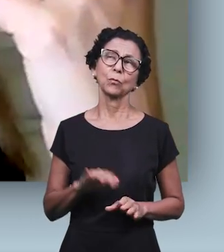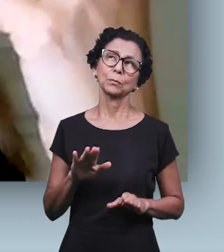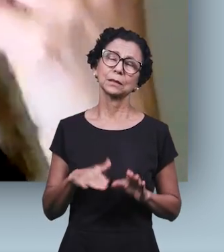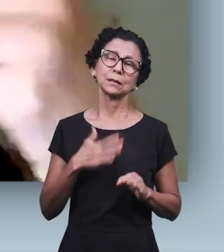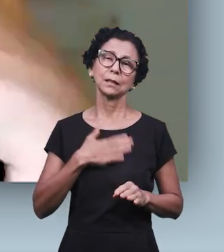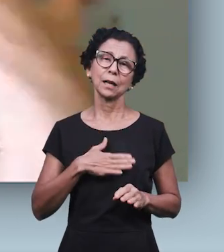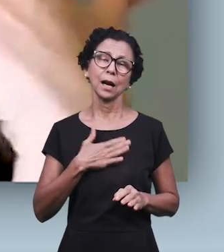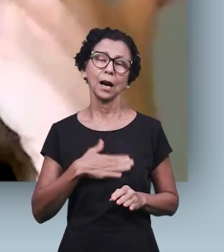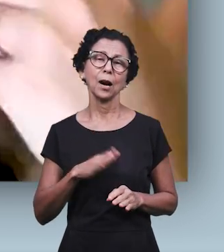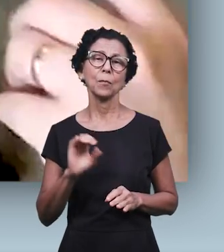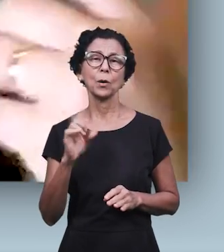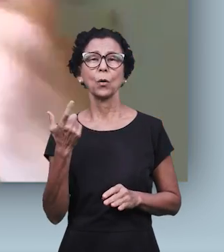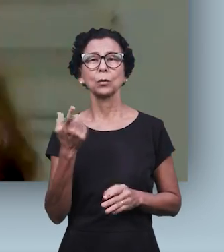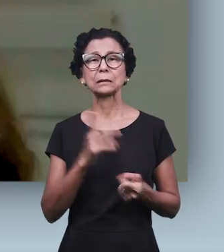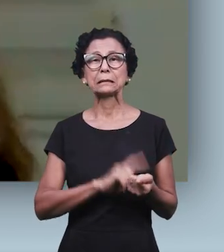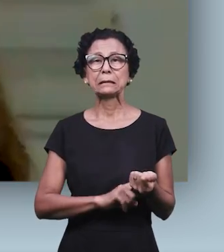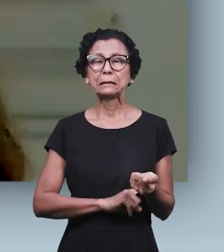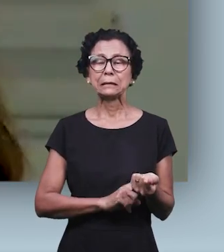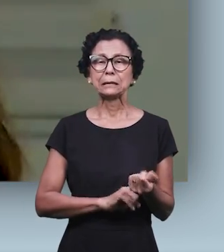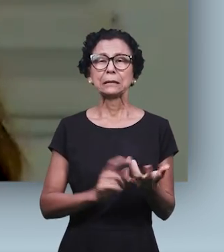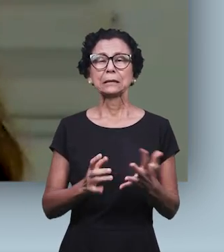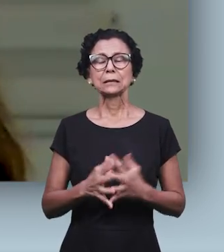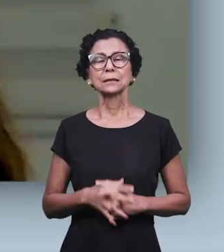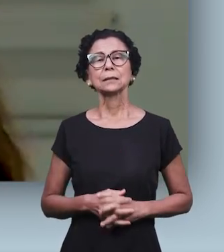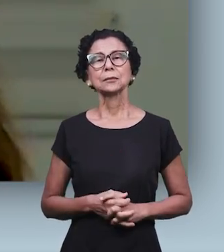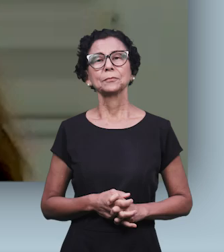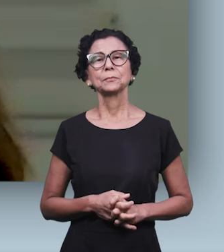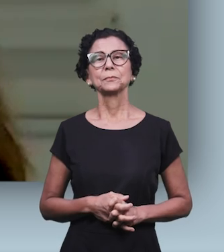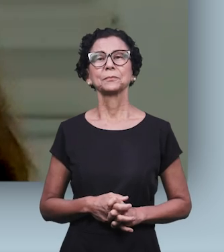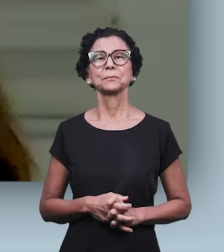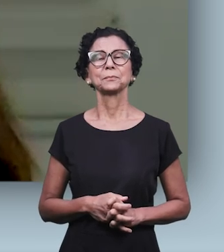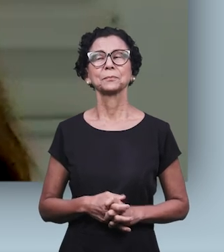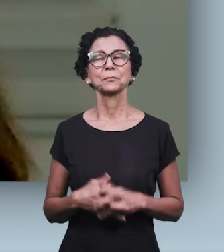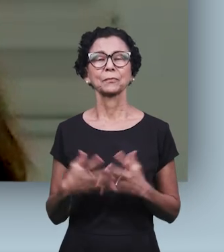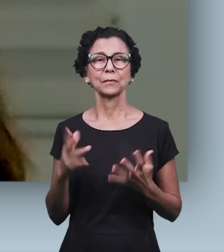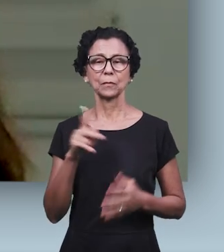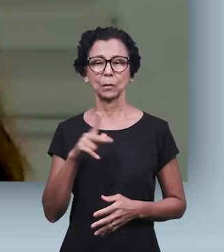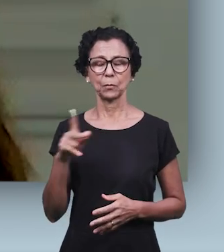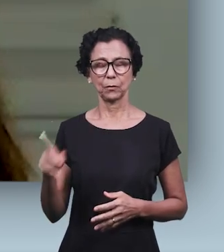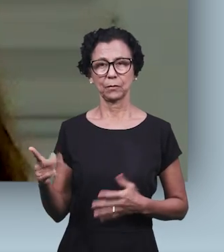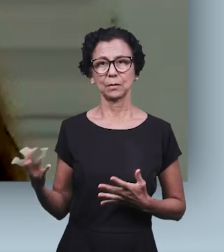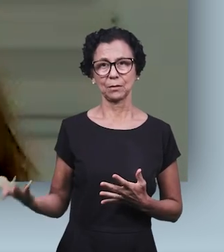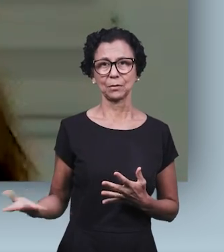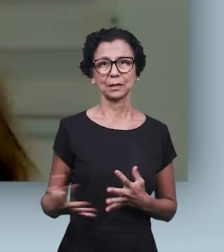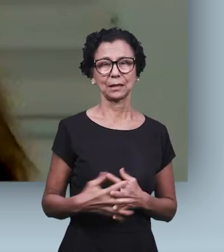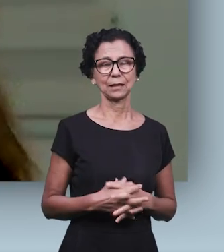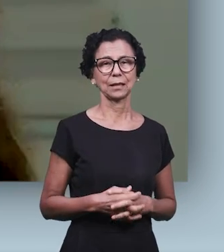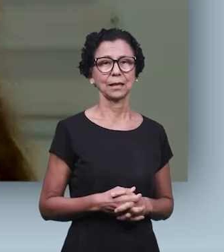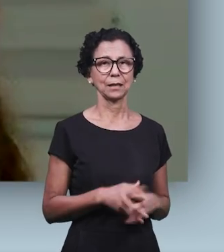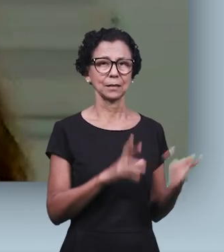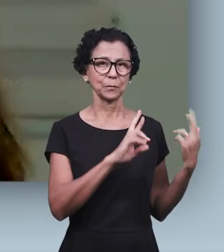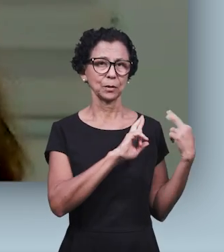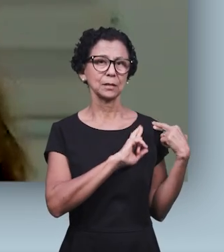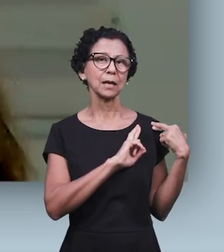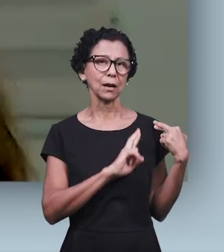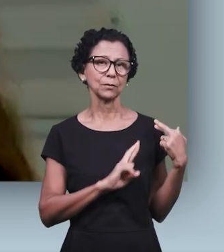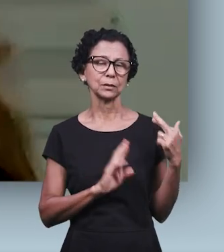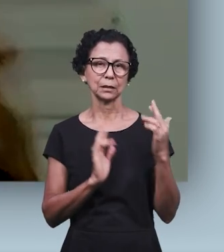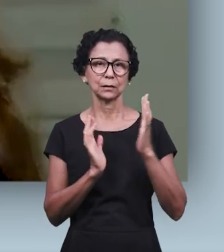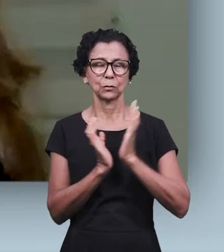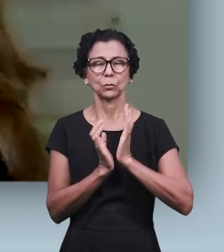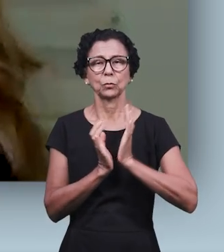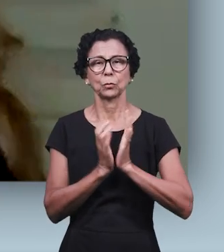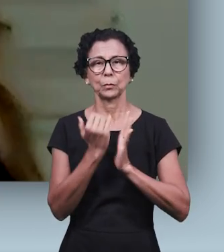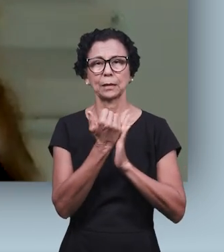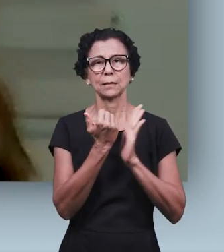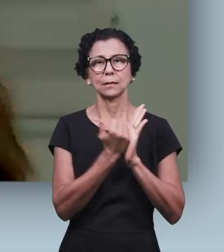o material, a fala e o tempo da aula. Então, a professora vai estar lá, né? A professora da classe, que está na escala,